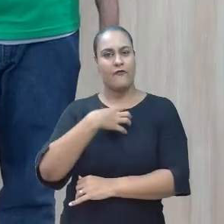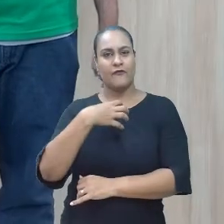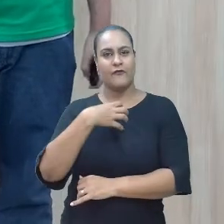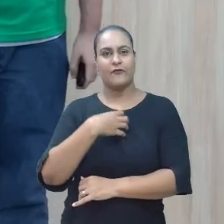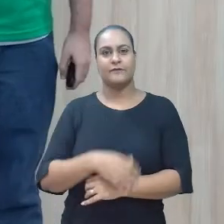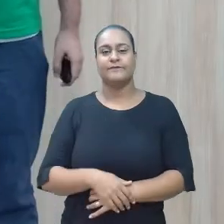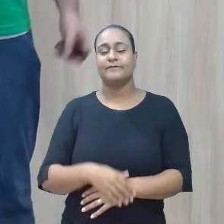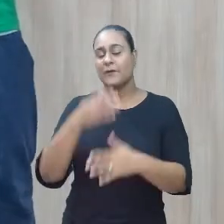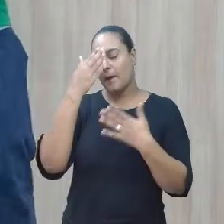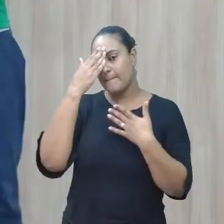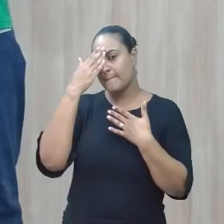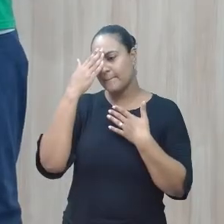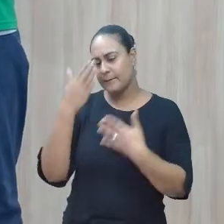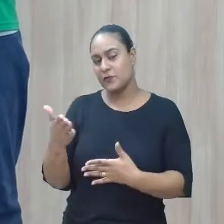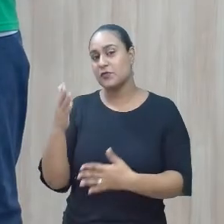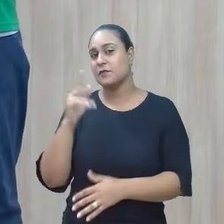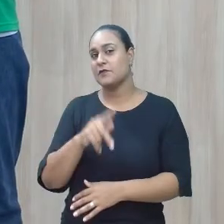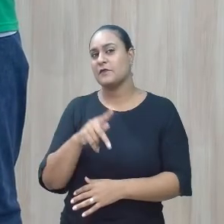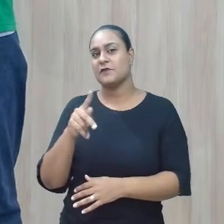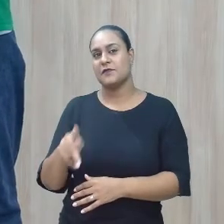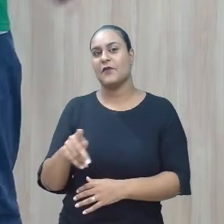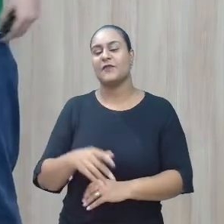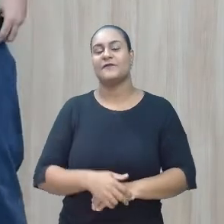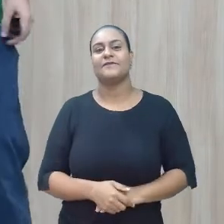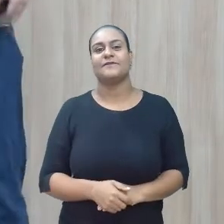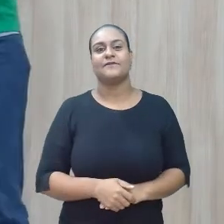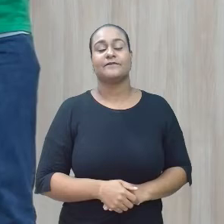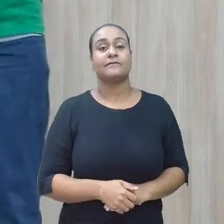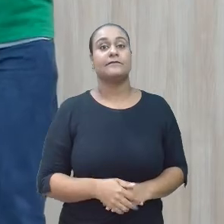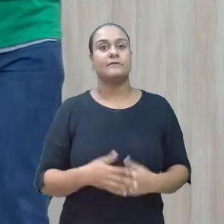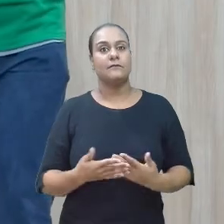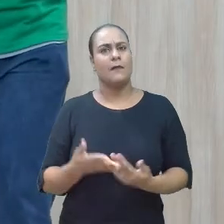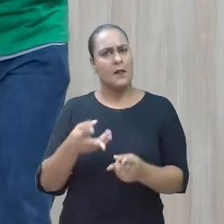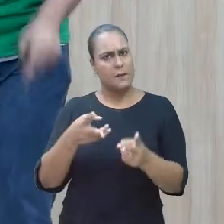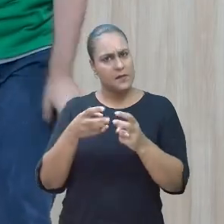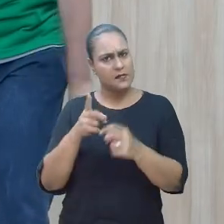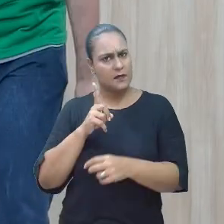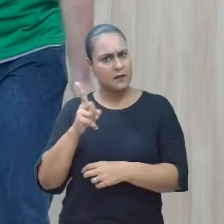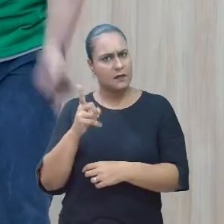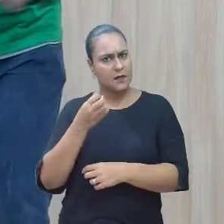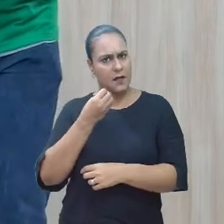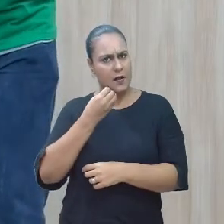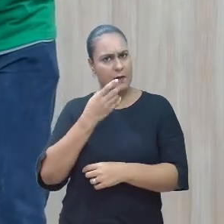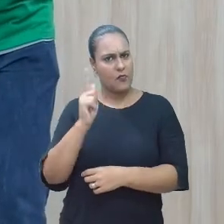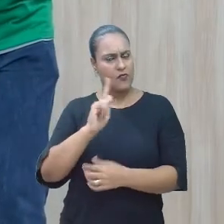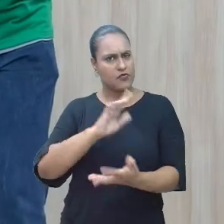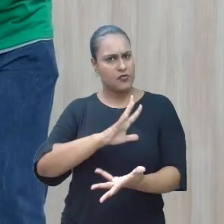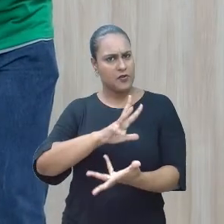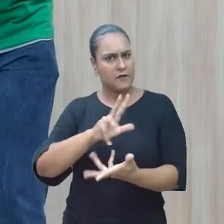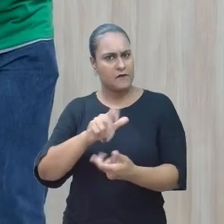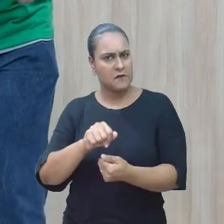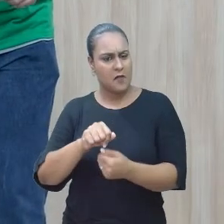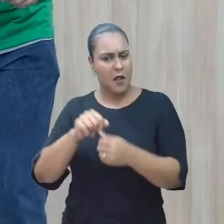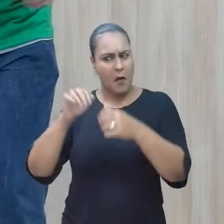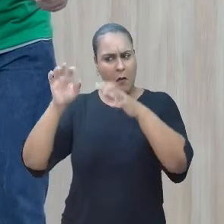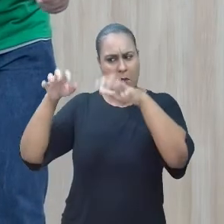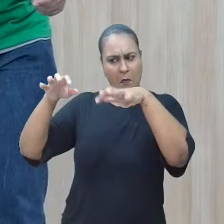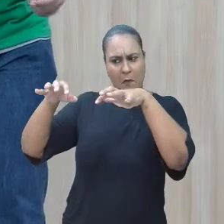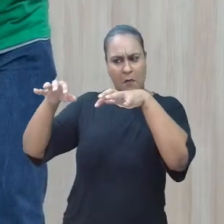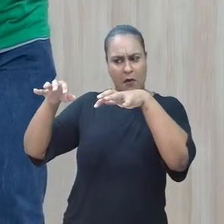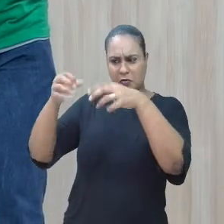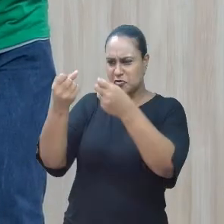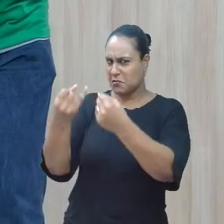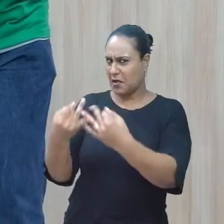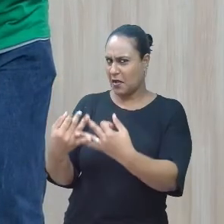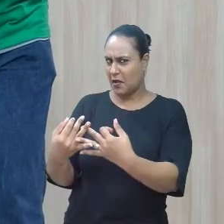obrigado, professora. Vamos sempre explorar, viu? Tá certo. Perceberam que ela é boa também em geografia, que ela tem lá precipitação, nem falei para vocês,